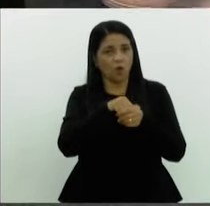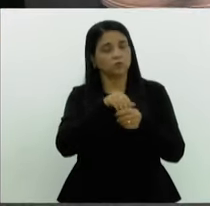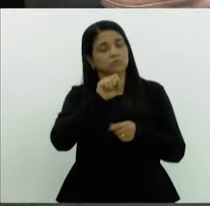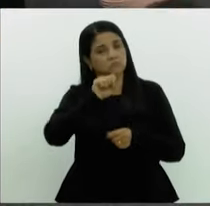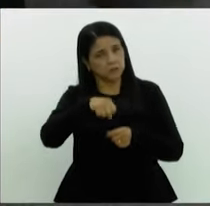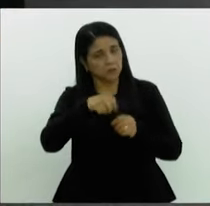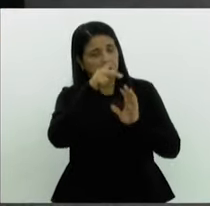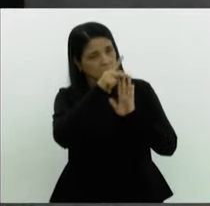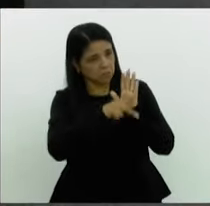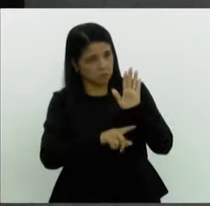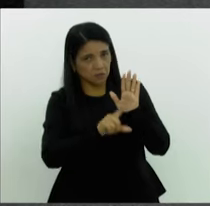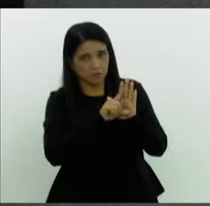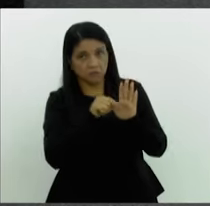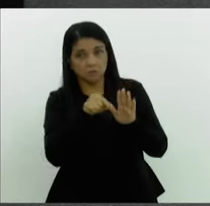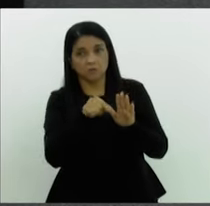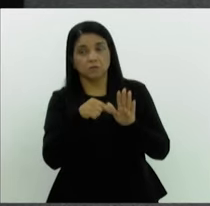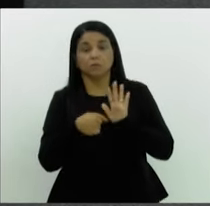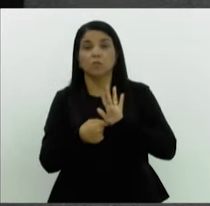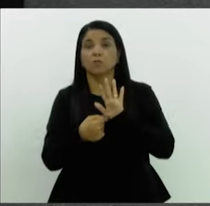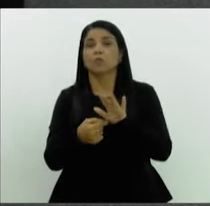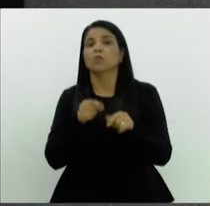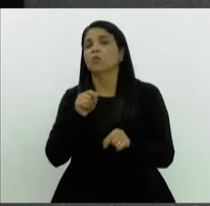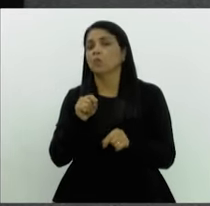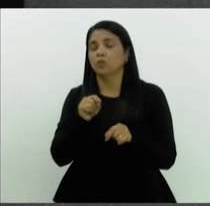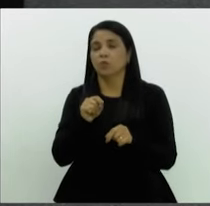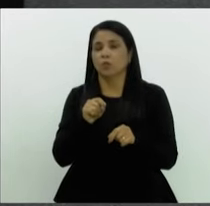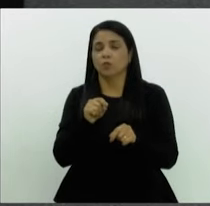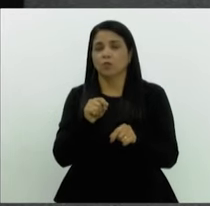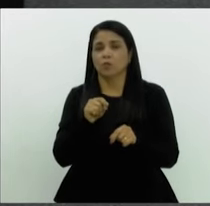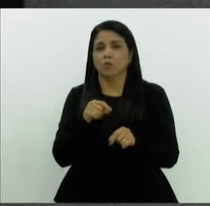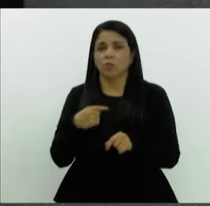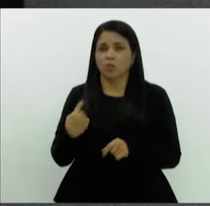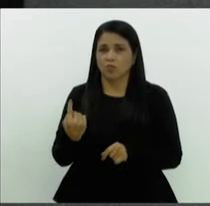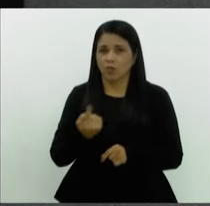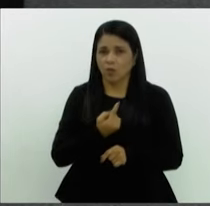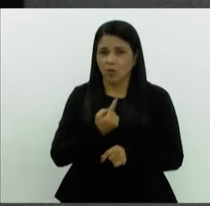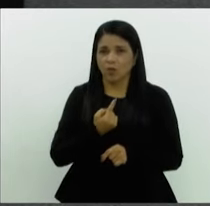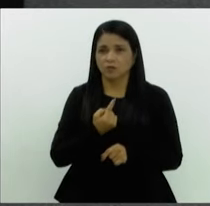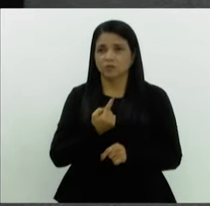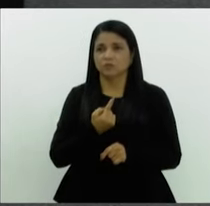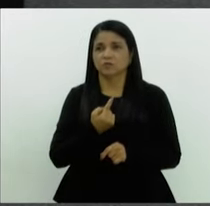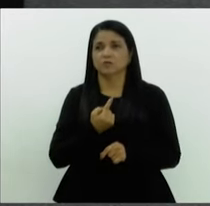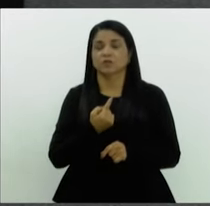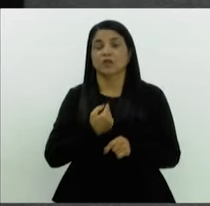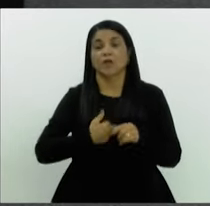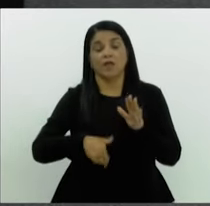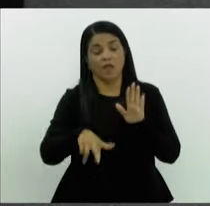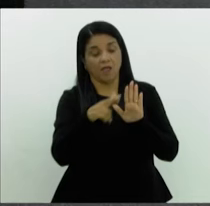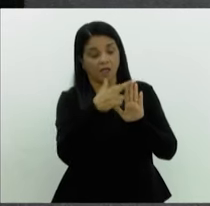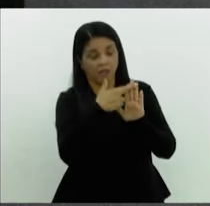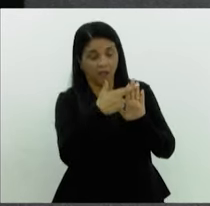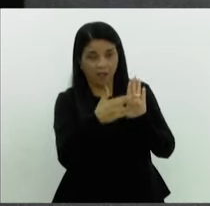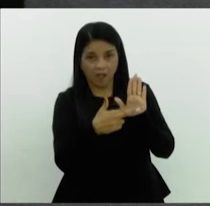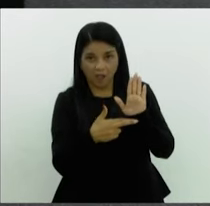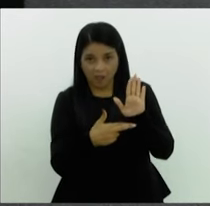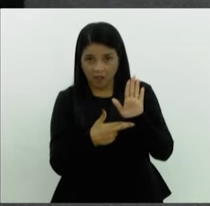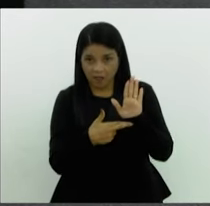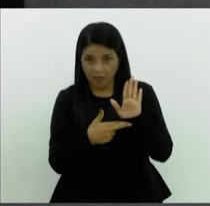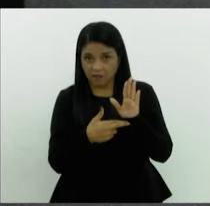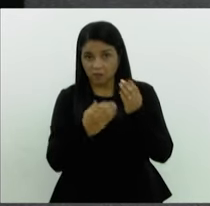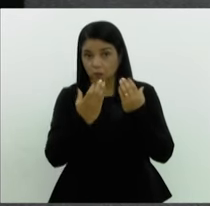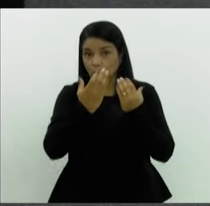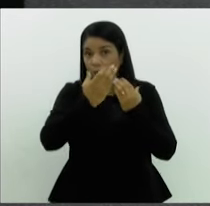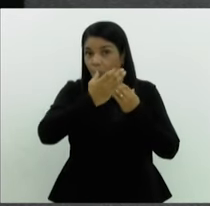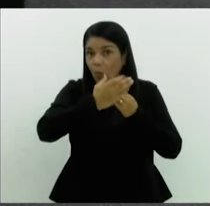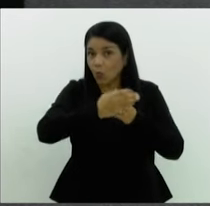projeto, ressaltando aqui que a gente nada mais, nada menos está fazendo é regulamentar a exceção à regra do concurso